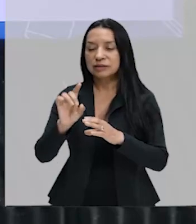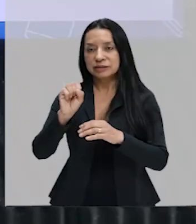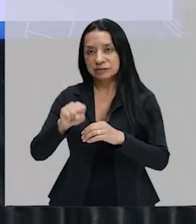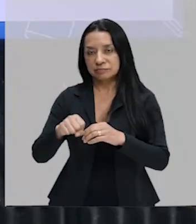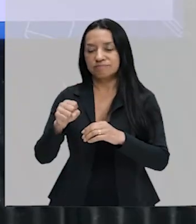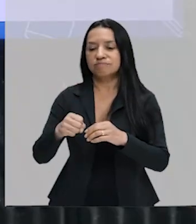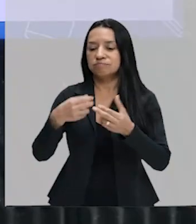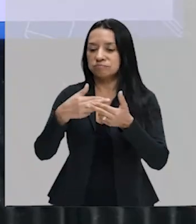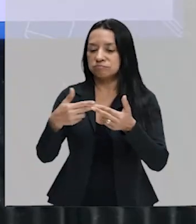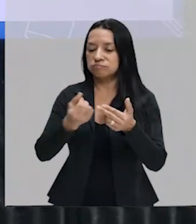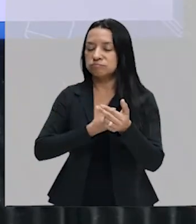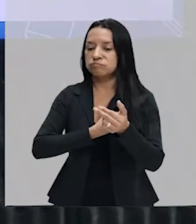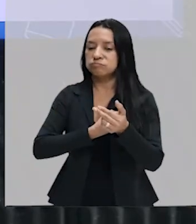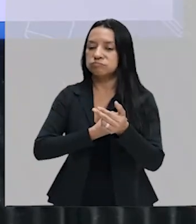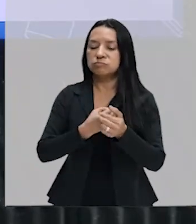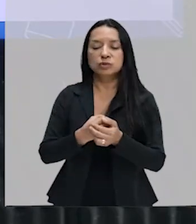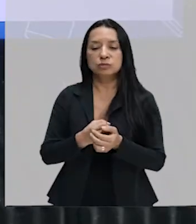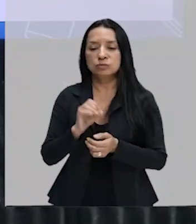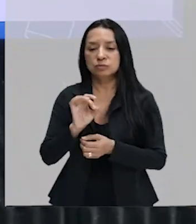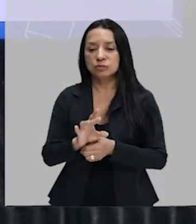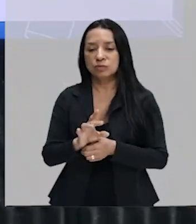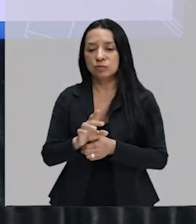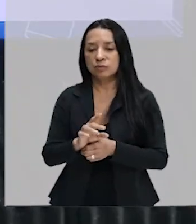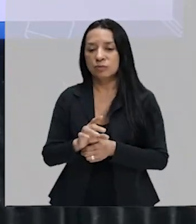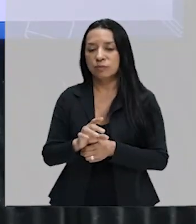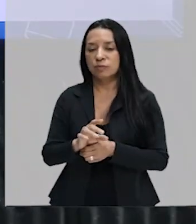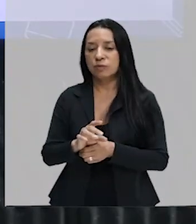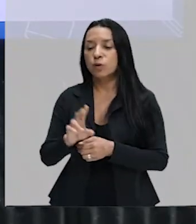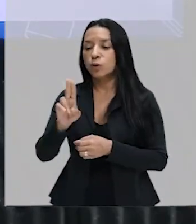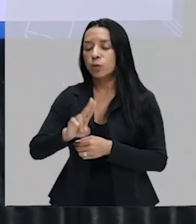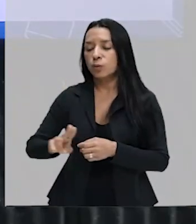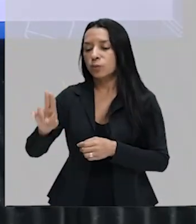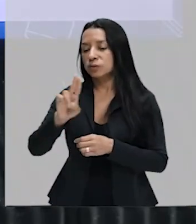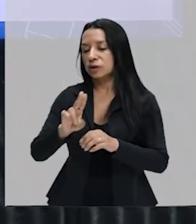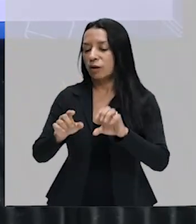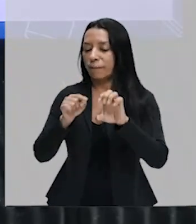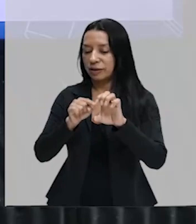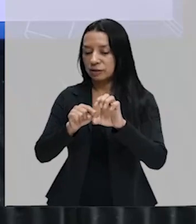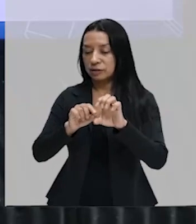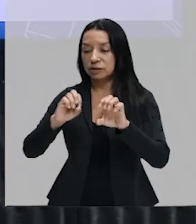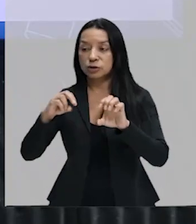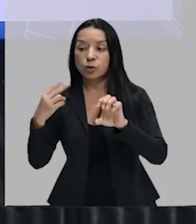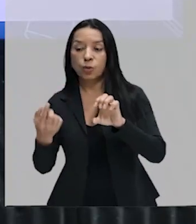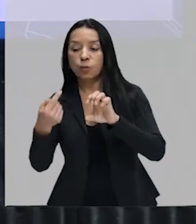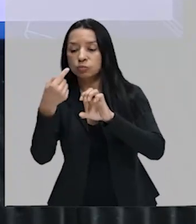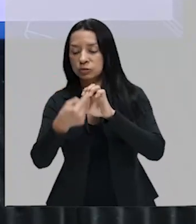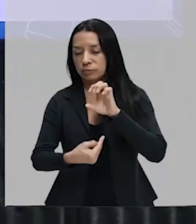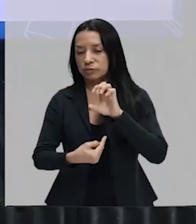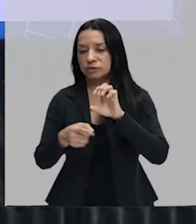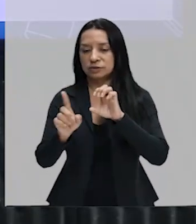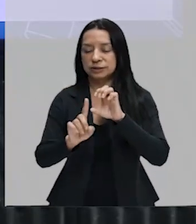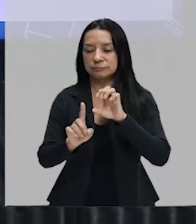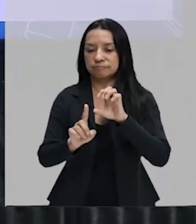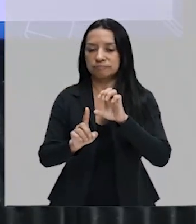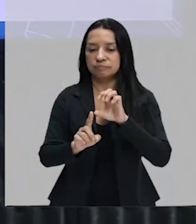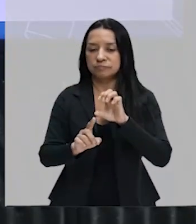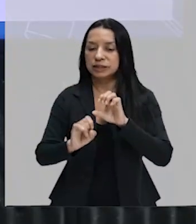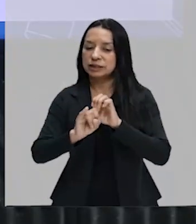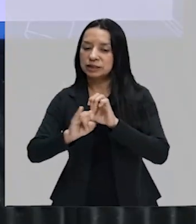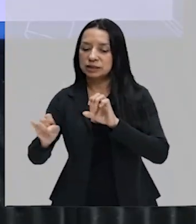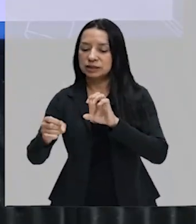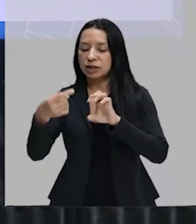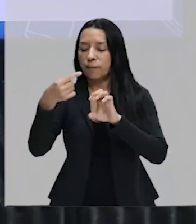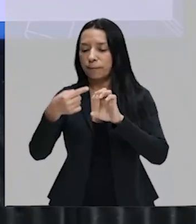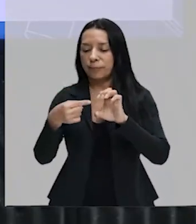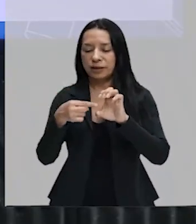Então, para elemento, eu vou usar o pertence ou não pertence. No caso, se fosse pertence,